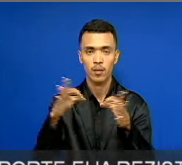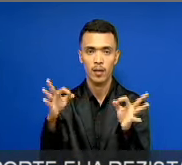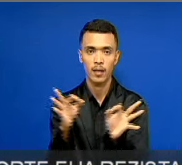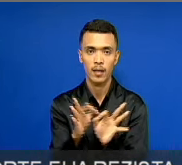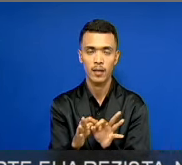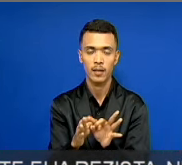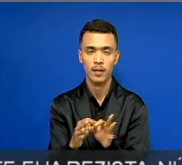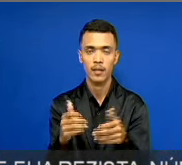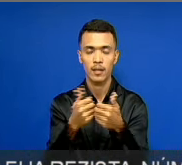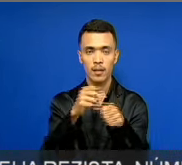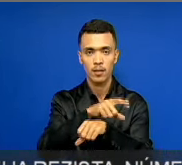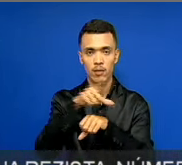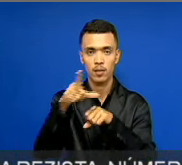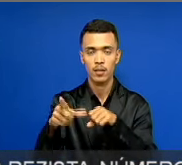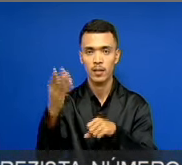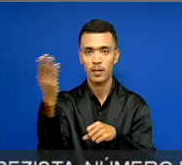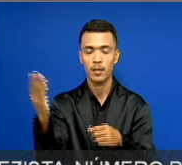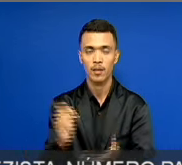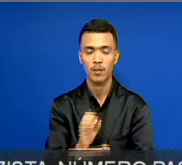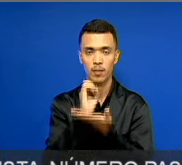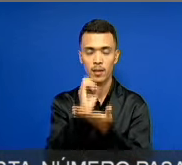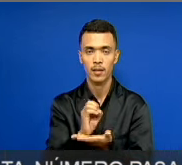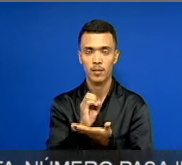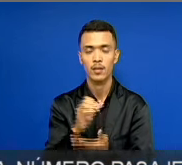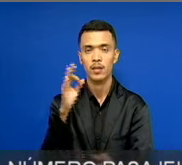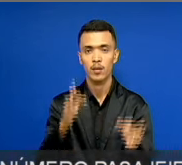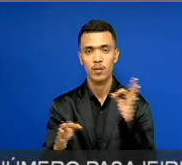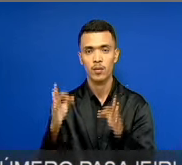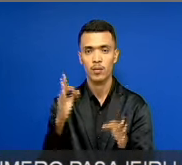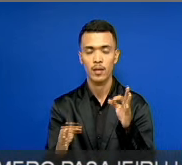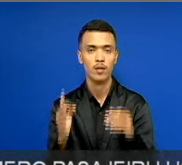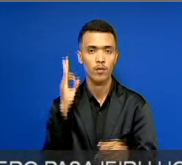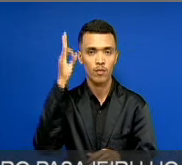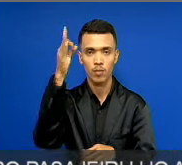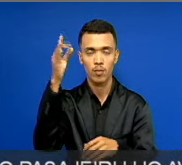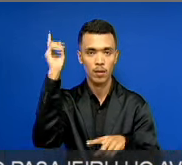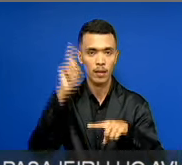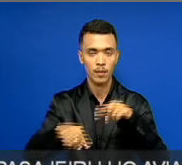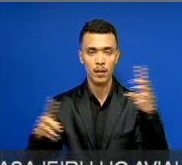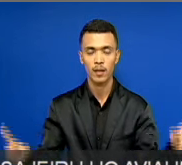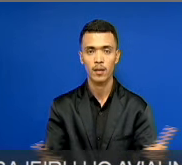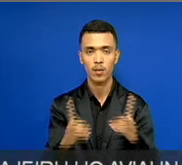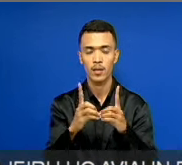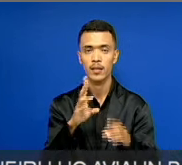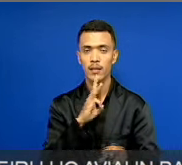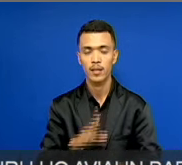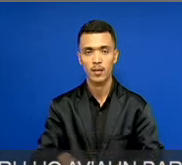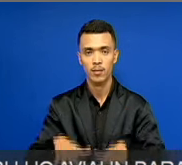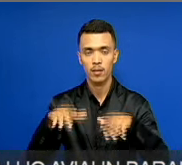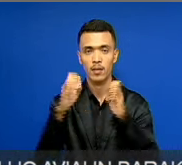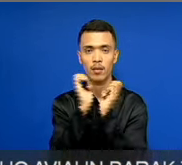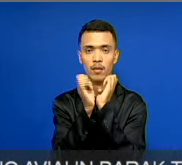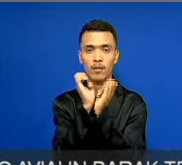reorganiza habitação social e arraio enclave. No futuro, la bele acontece inundação, engrafamento